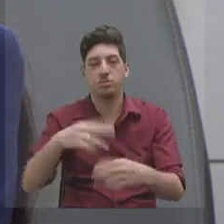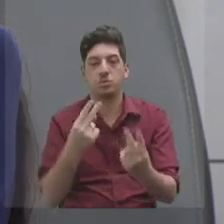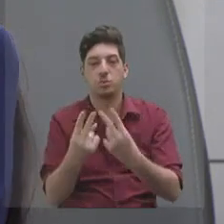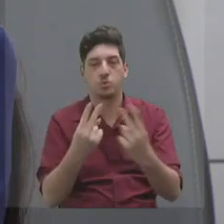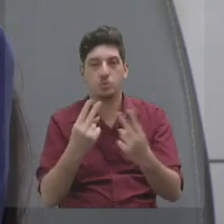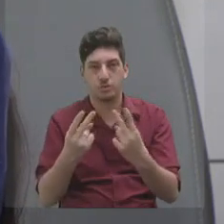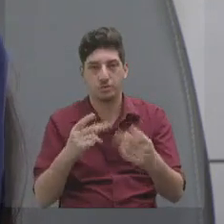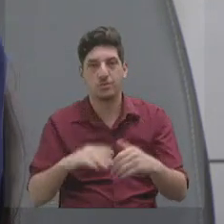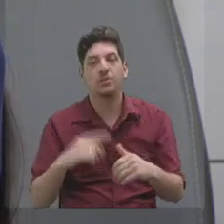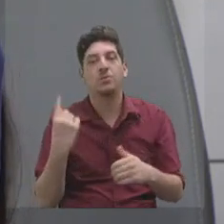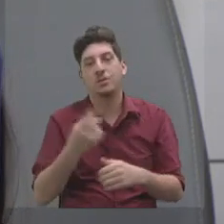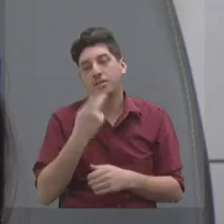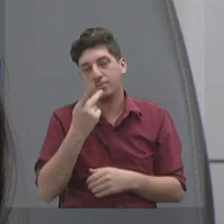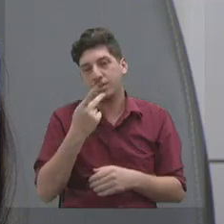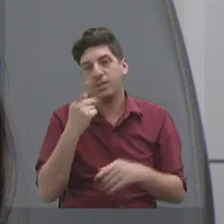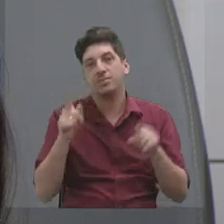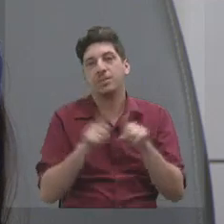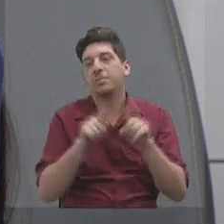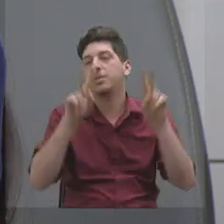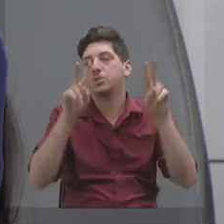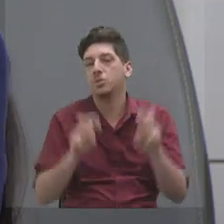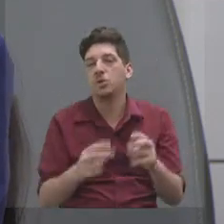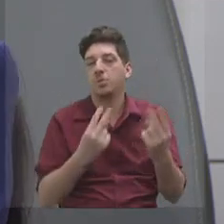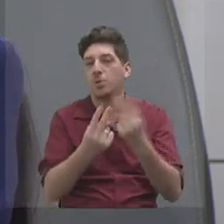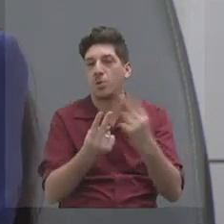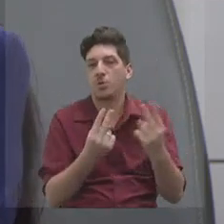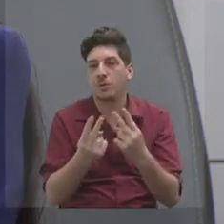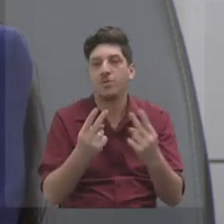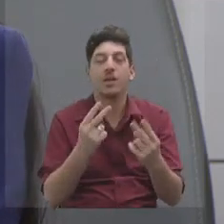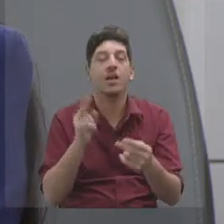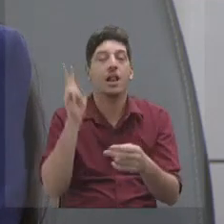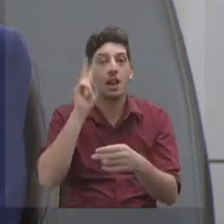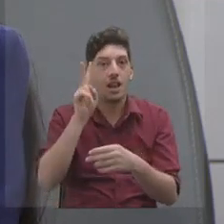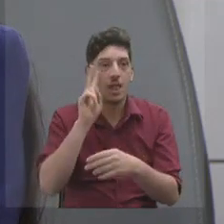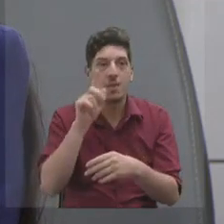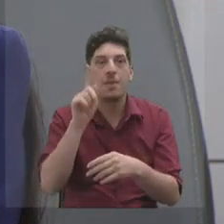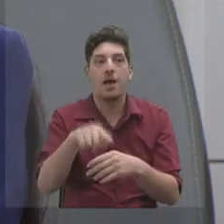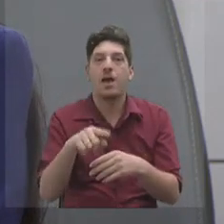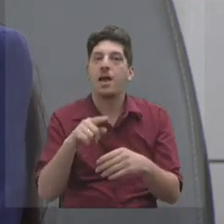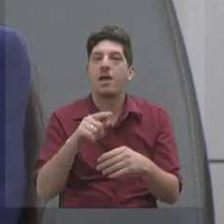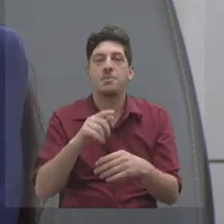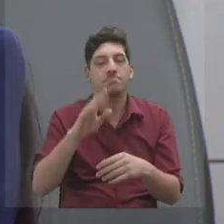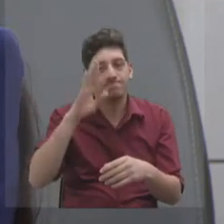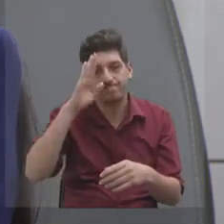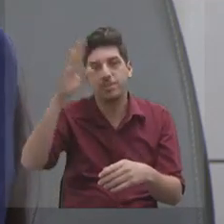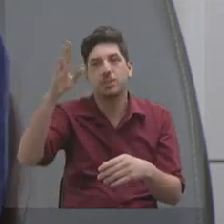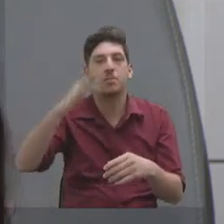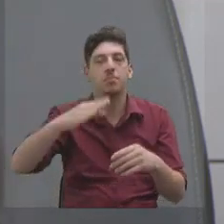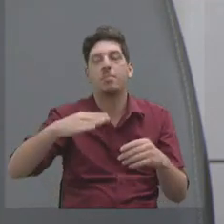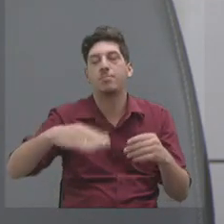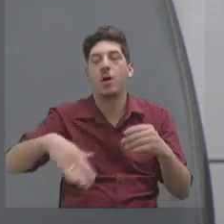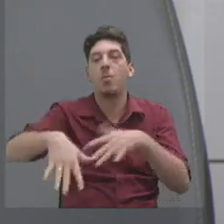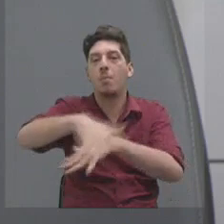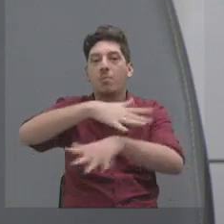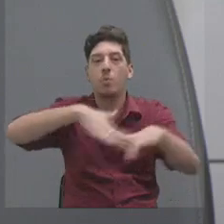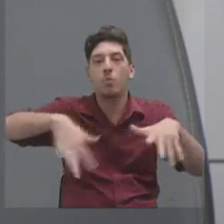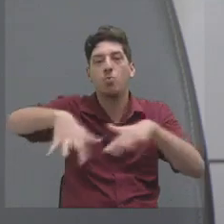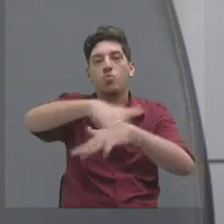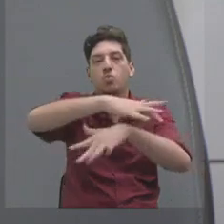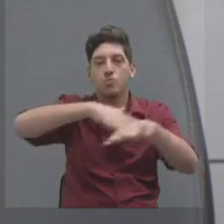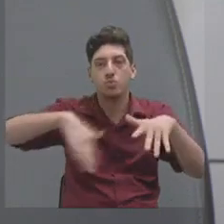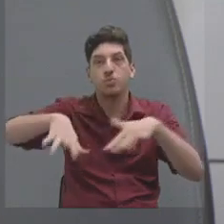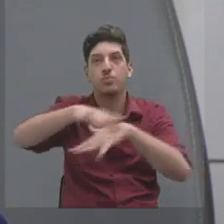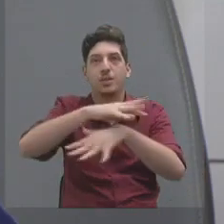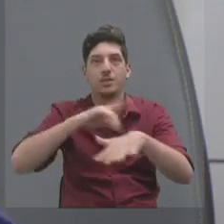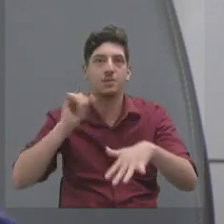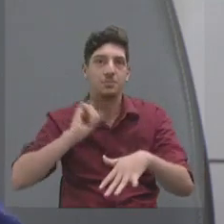quando a gente fala da questão das rodovias a gente lembra que são as veias que oxigenam os nossos o nosso estado aqui foi colocado de